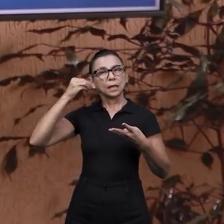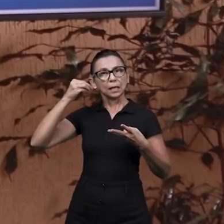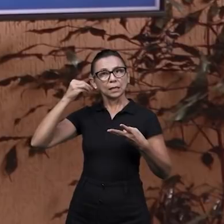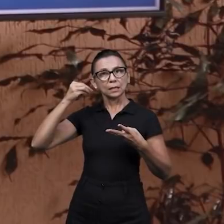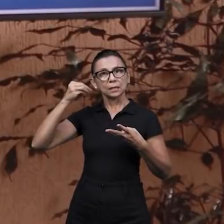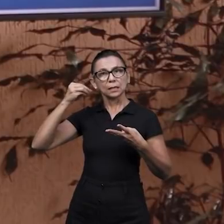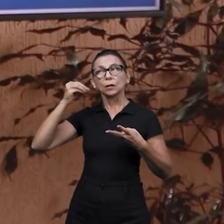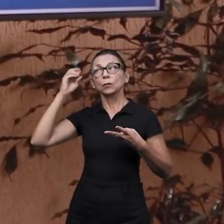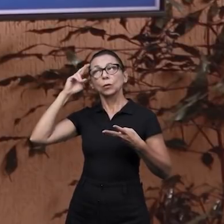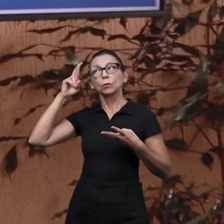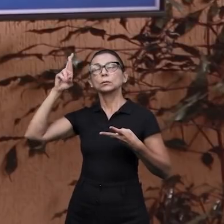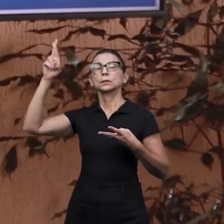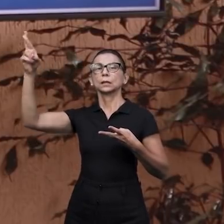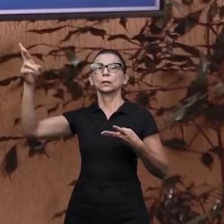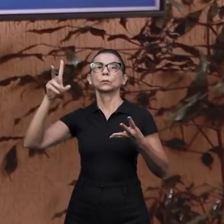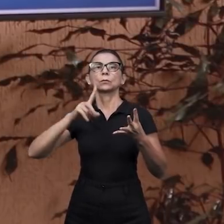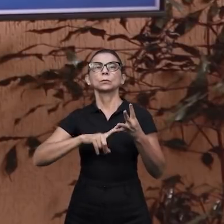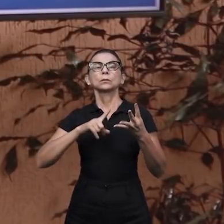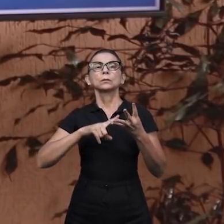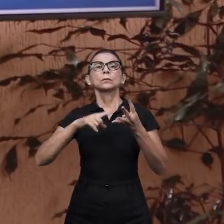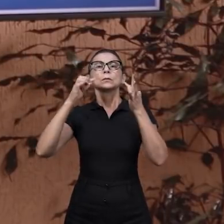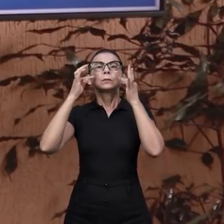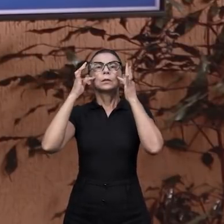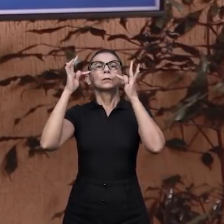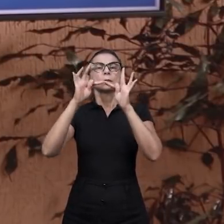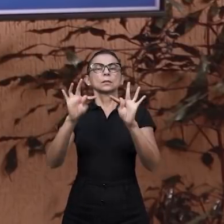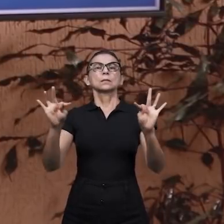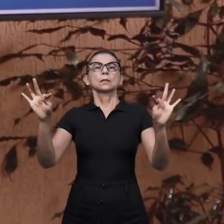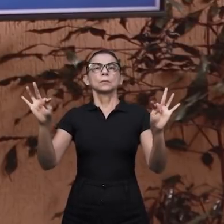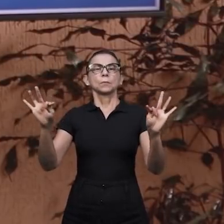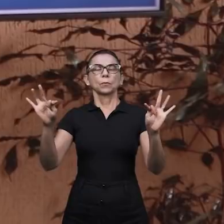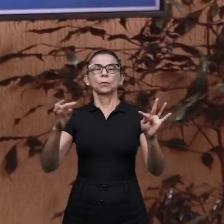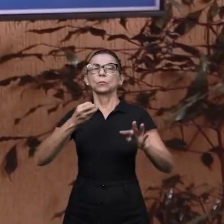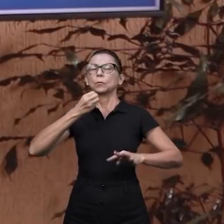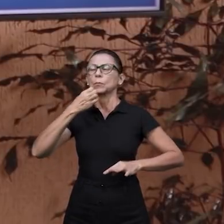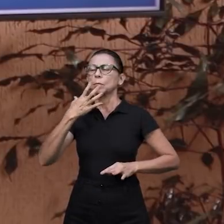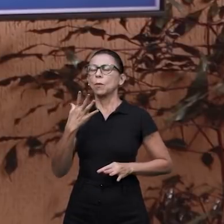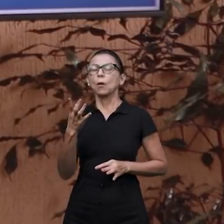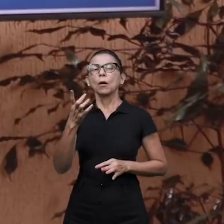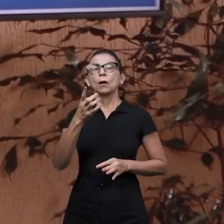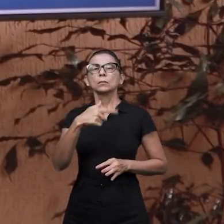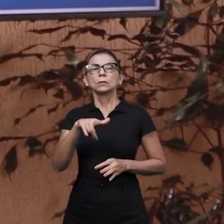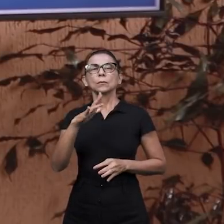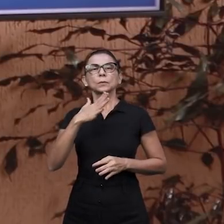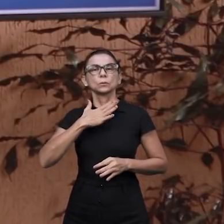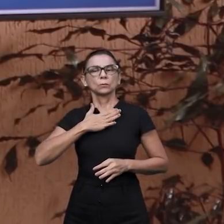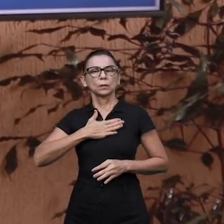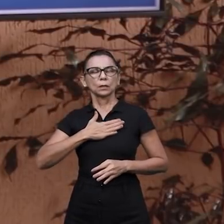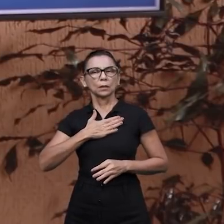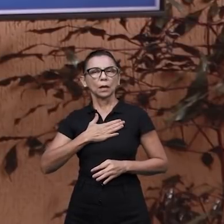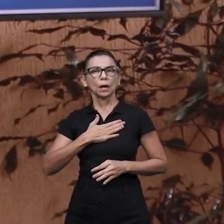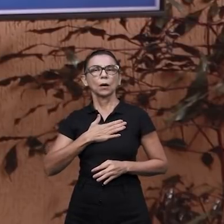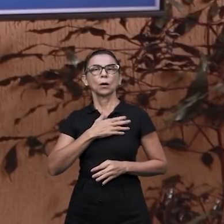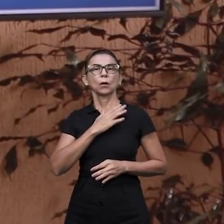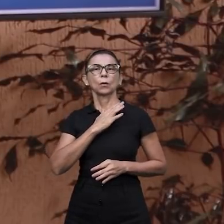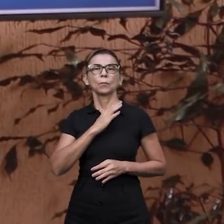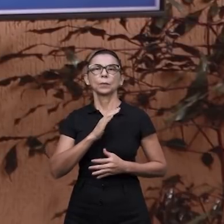né? E dar um bom testemunho, termos sobriedade na nossa vida no meio da igreja.